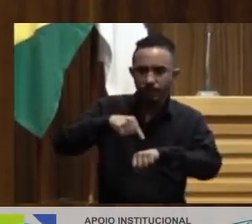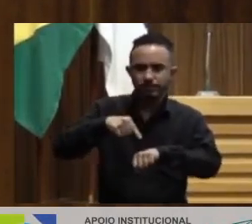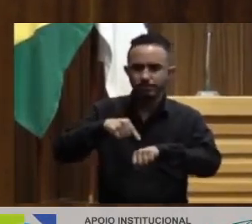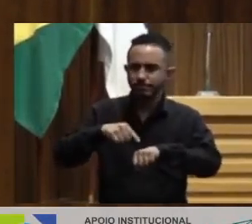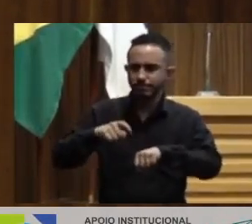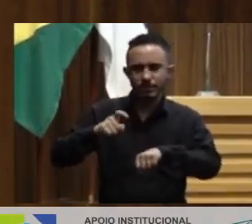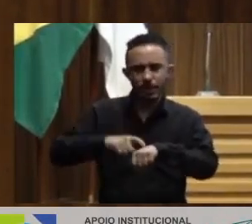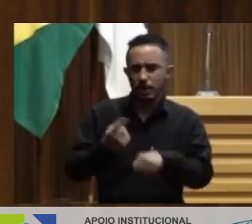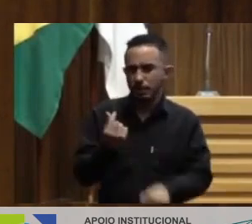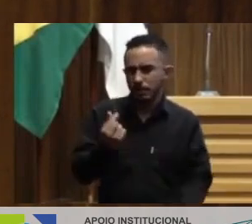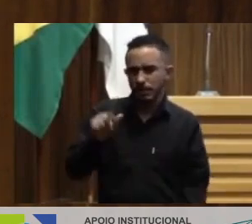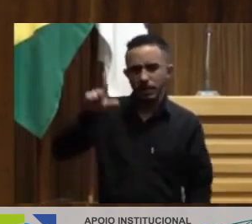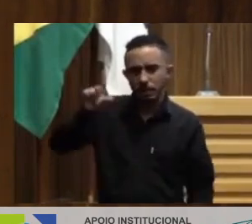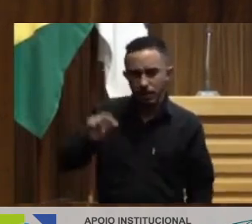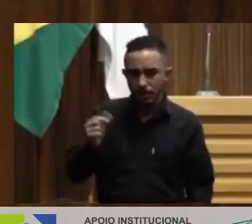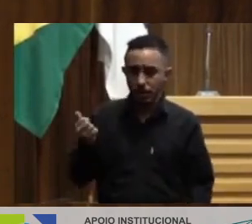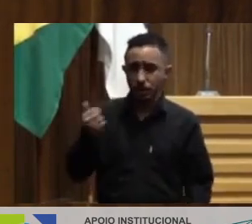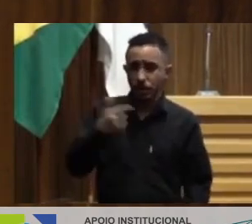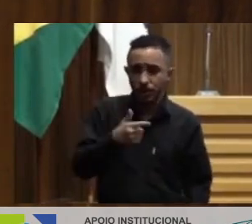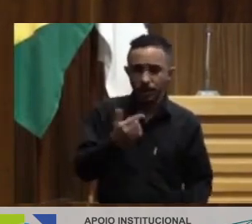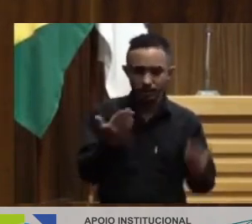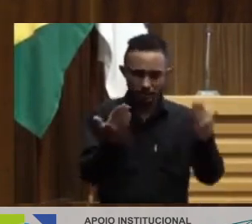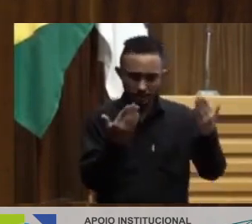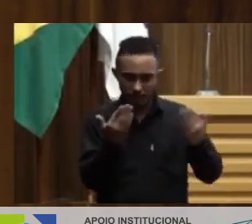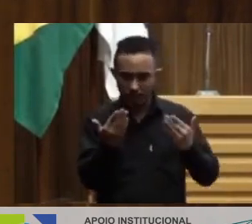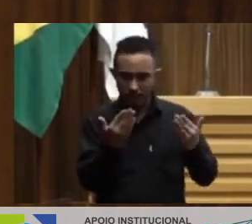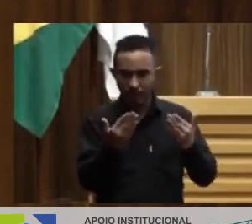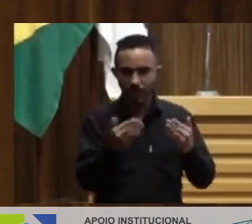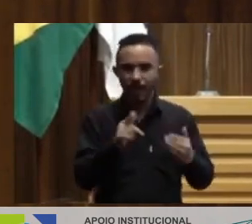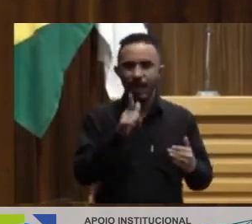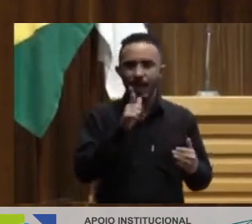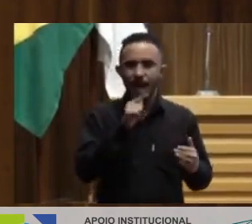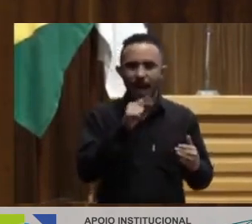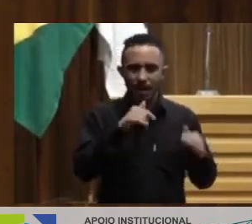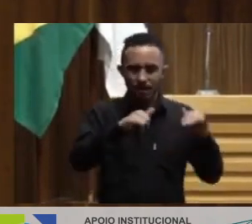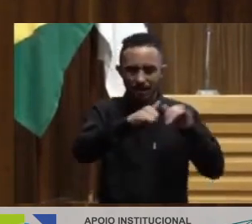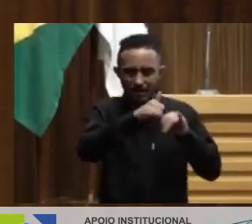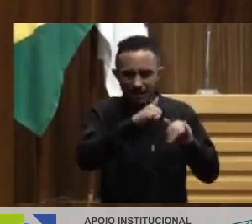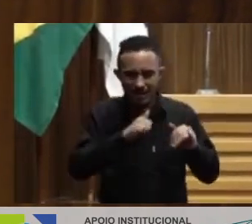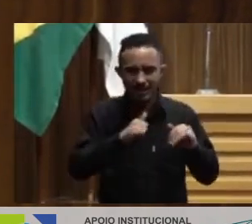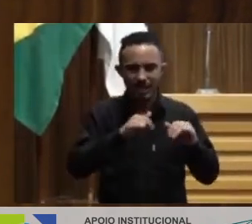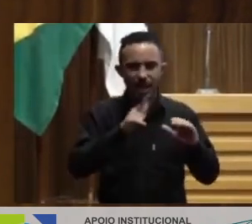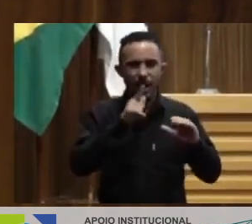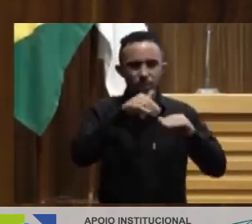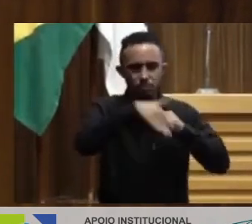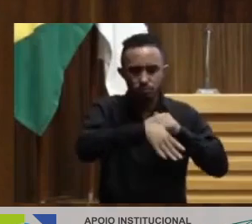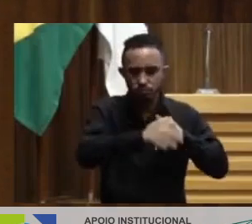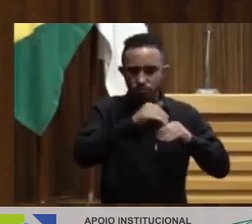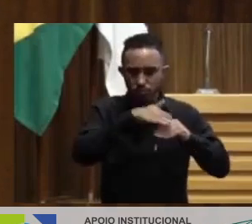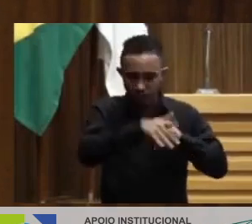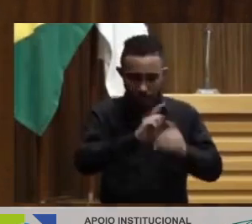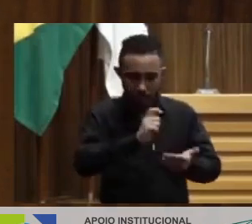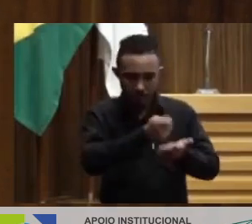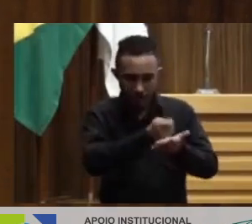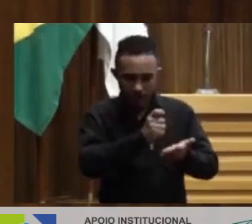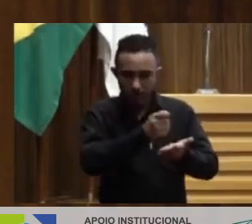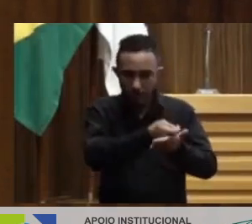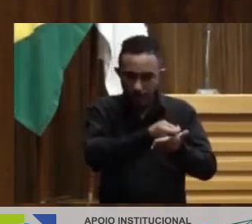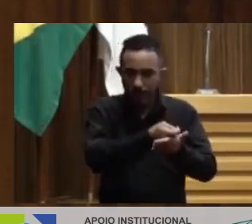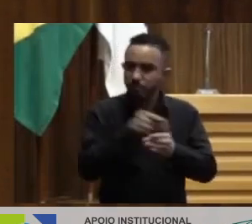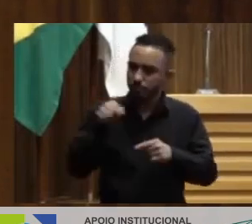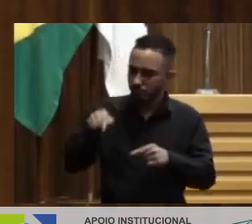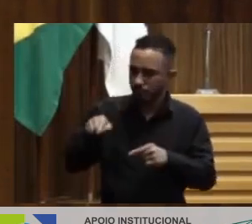muito mais barato do que até as grandes hidrelétricas já pagas, e mesmo assim consegue